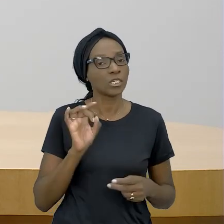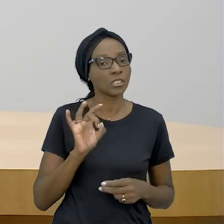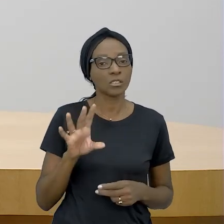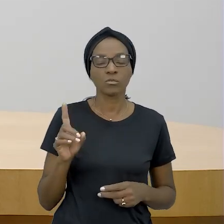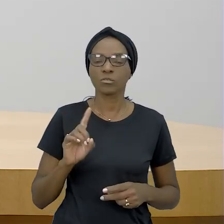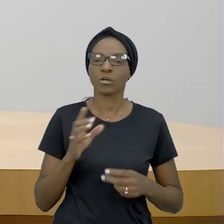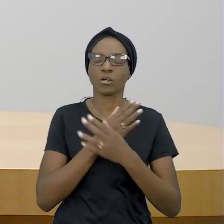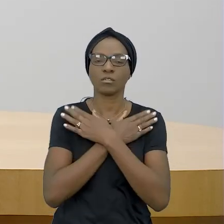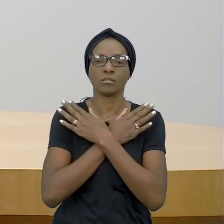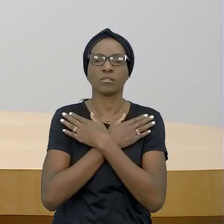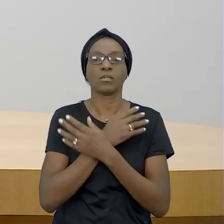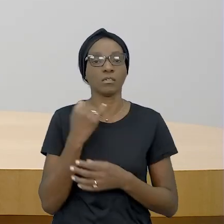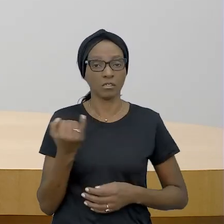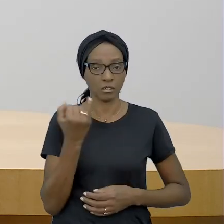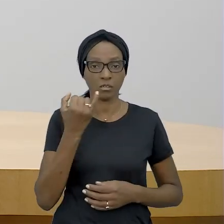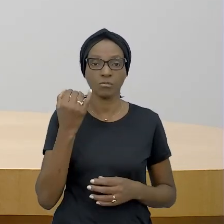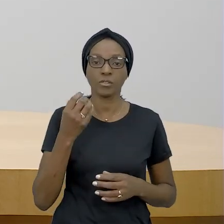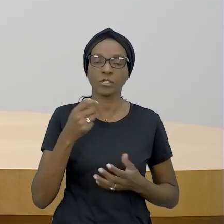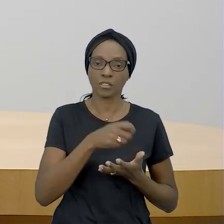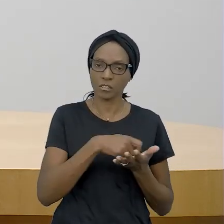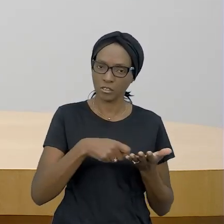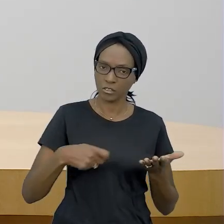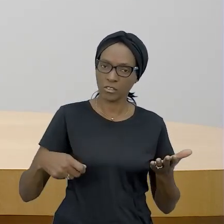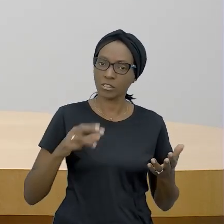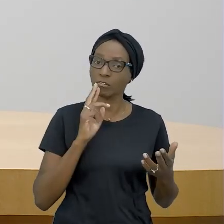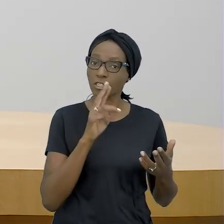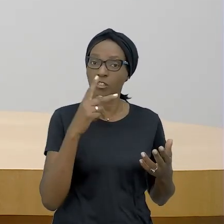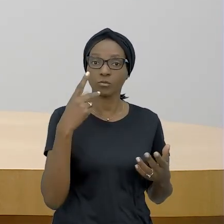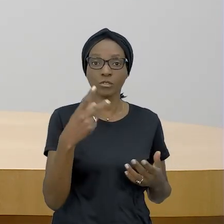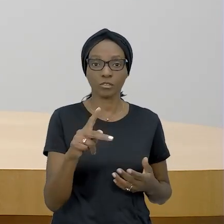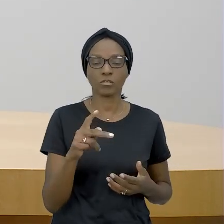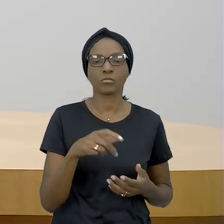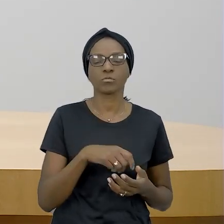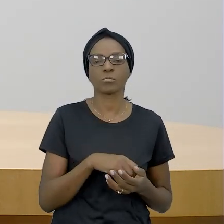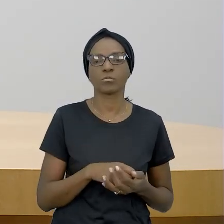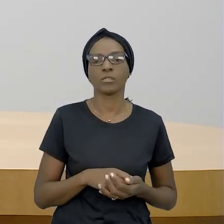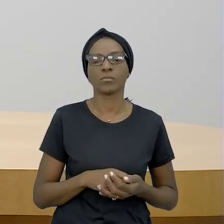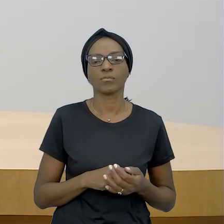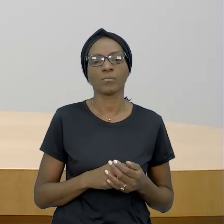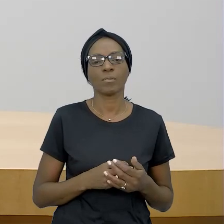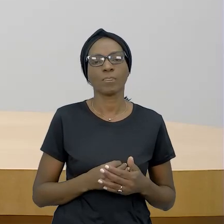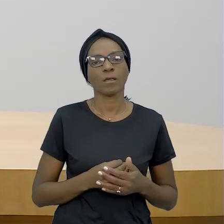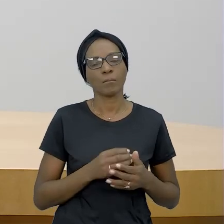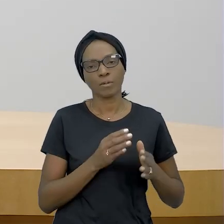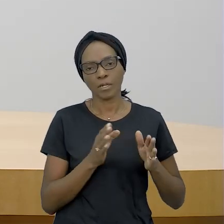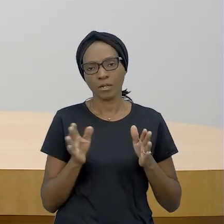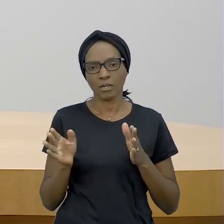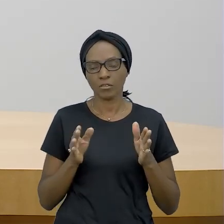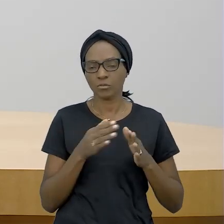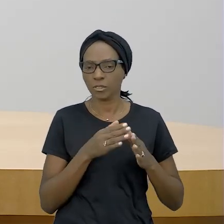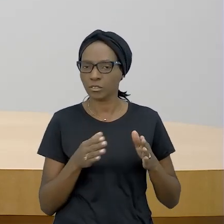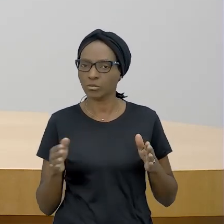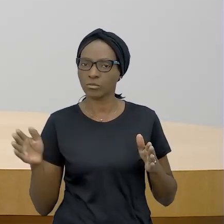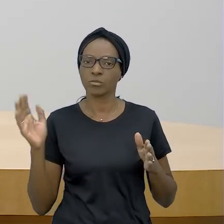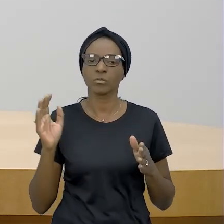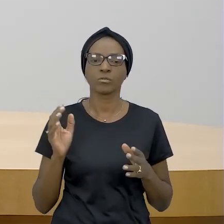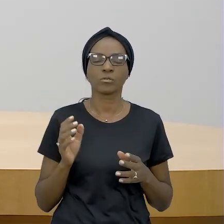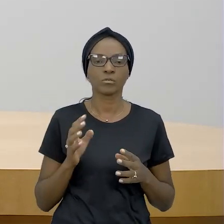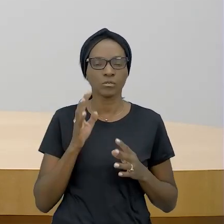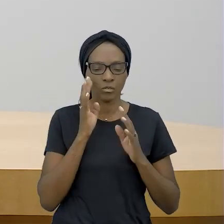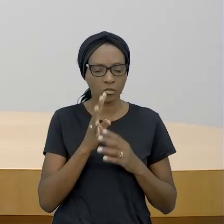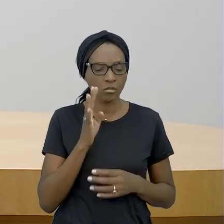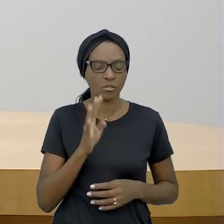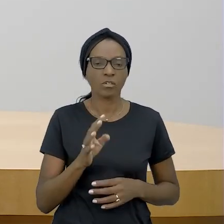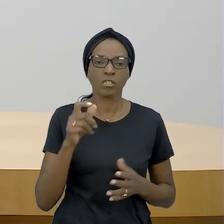que vocês registrem as respostas no caderno para que mantenham aí, né, ao longo do nosso componente, um acompanhamento, um